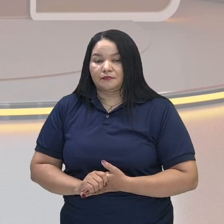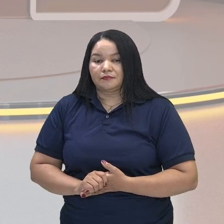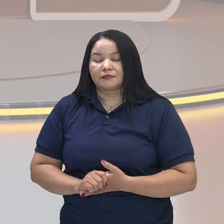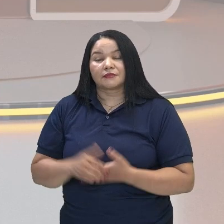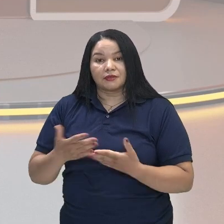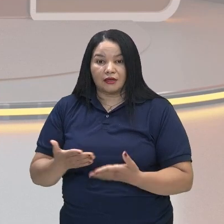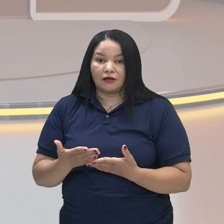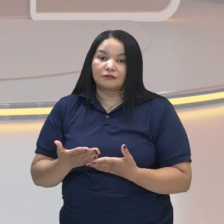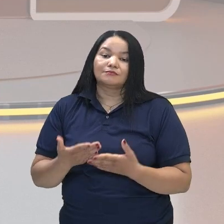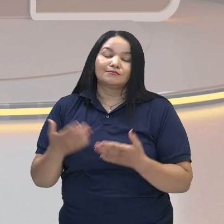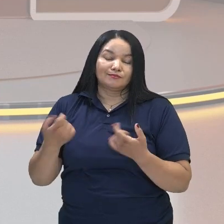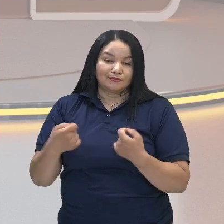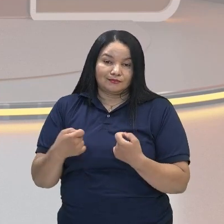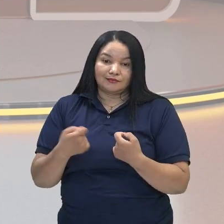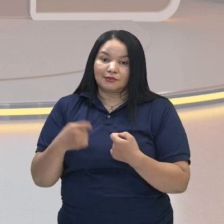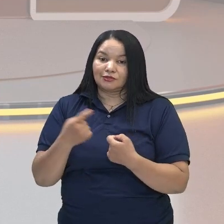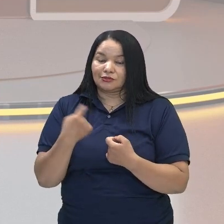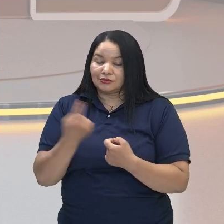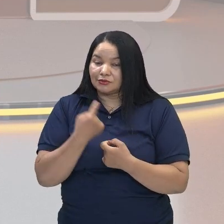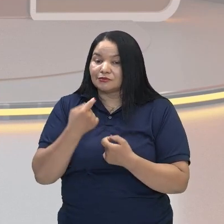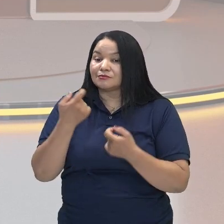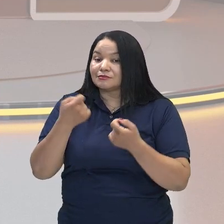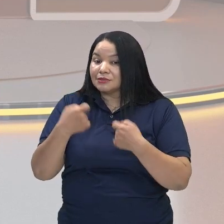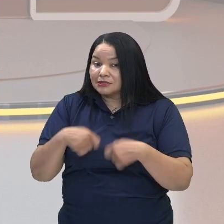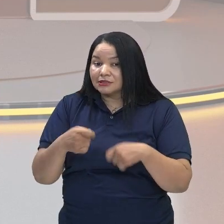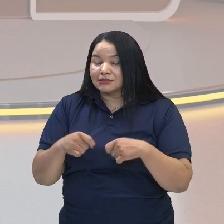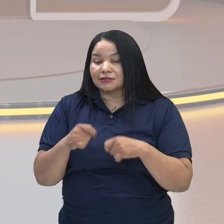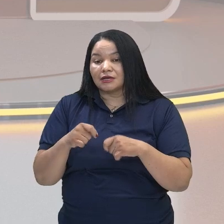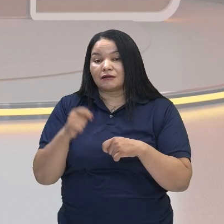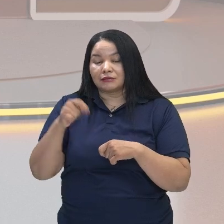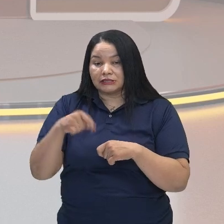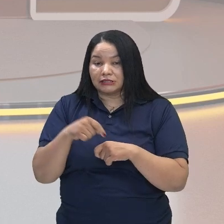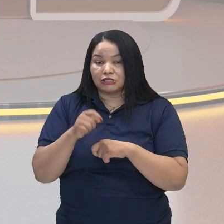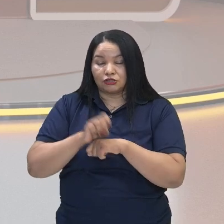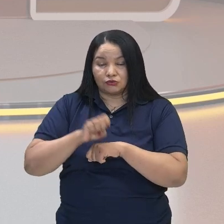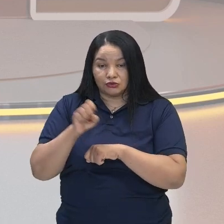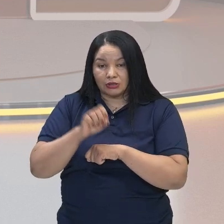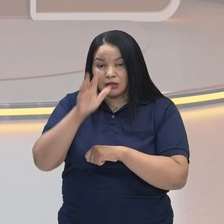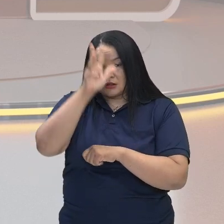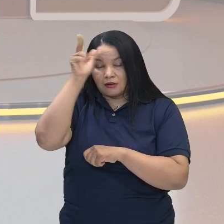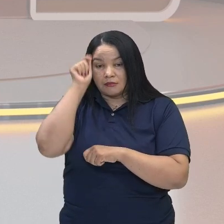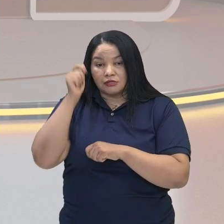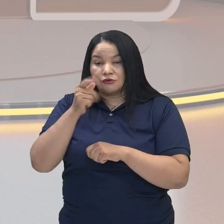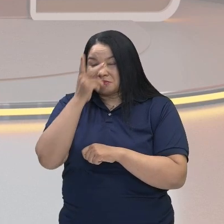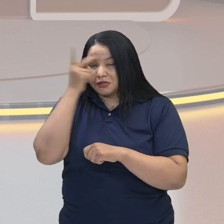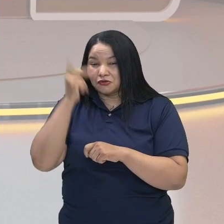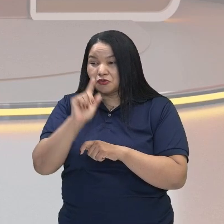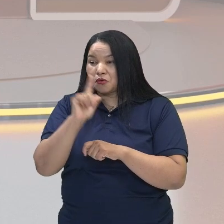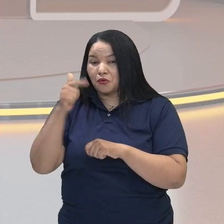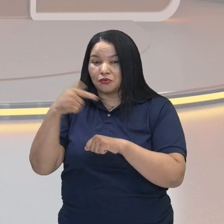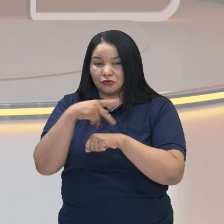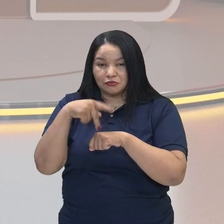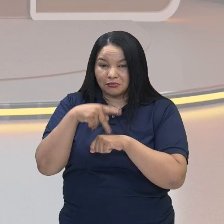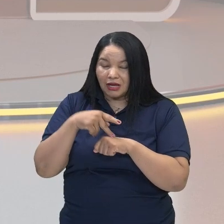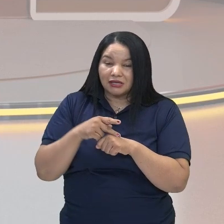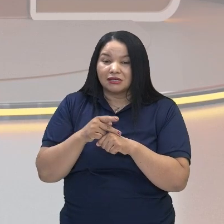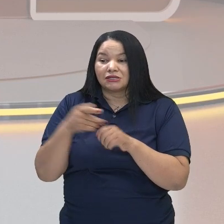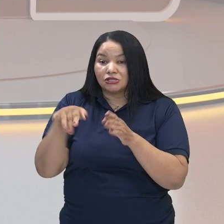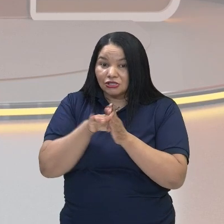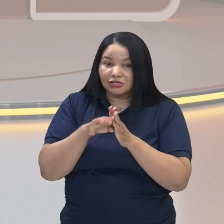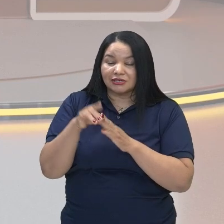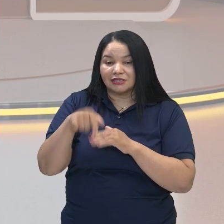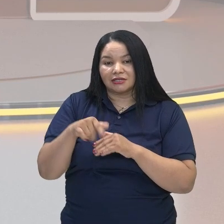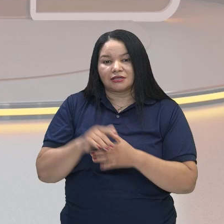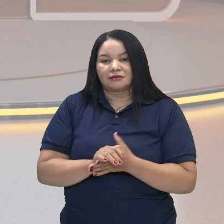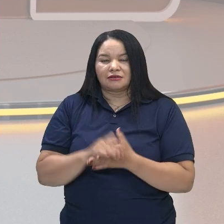gente acaba tendo que ter, principalmente no nosso estado do Amazonas, que a gente acaba recebendo pessoas de outros países. Imagina você chegar